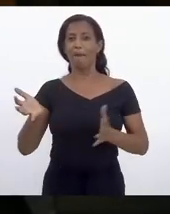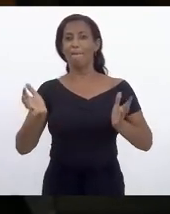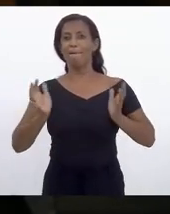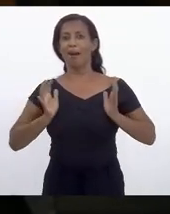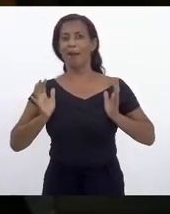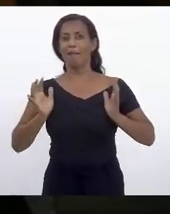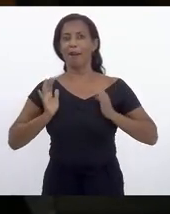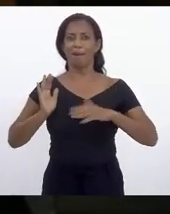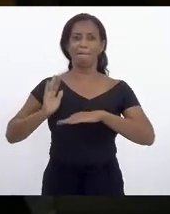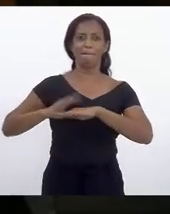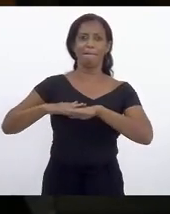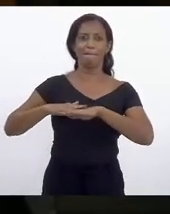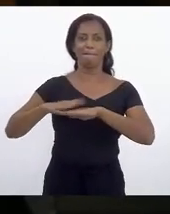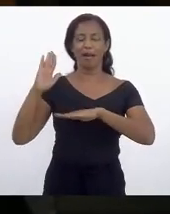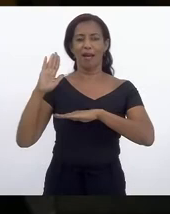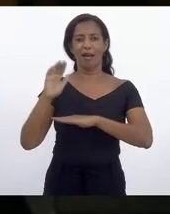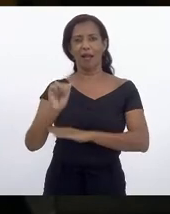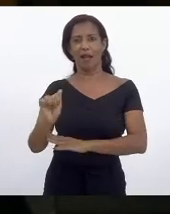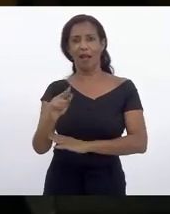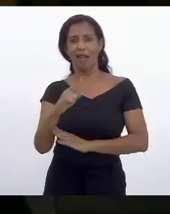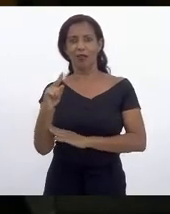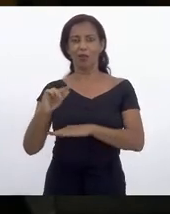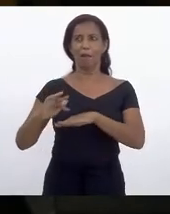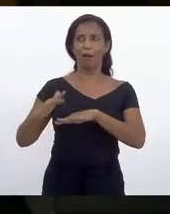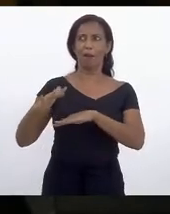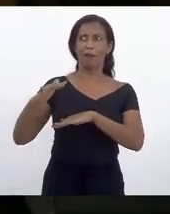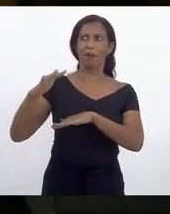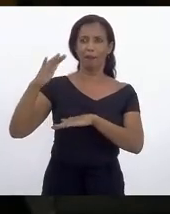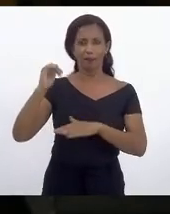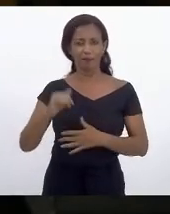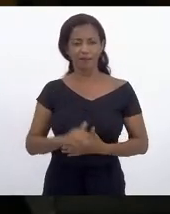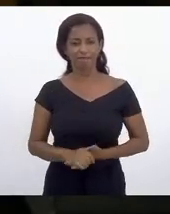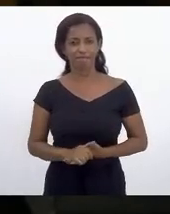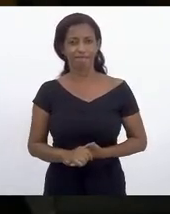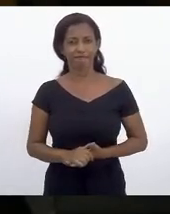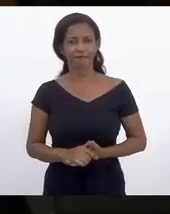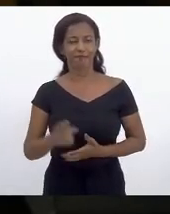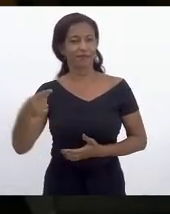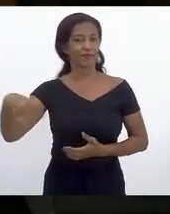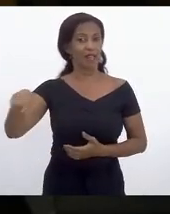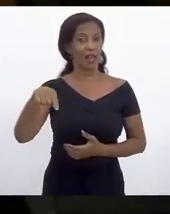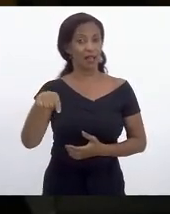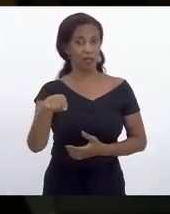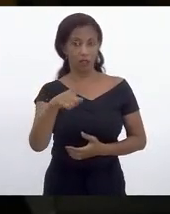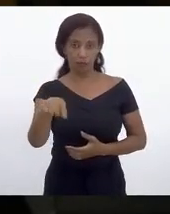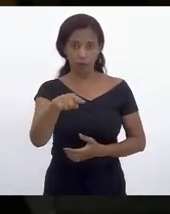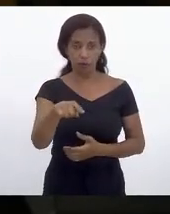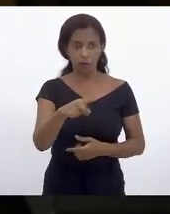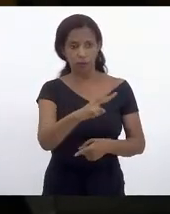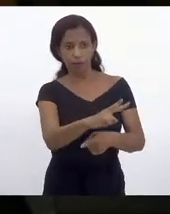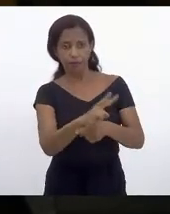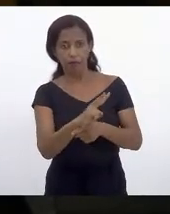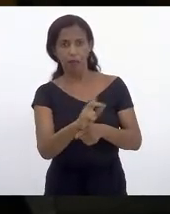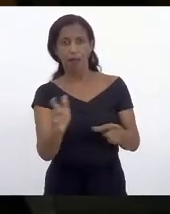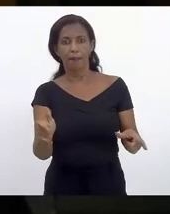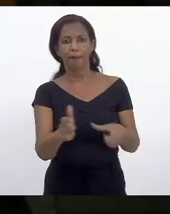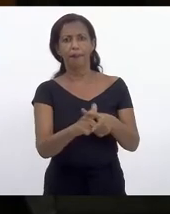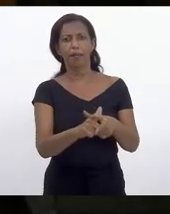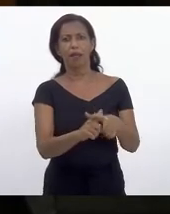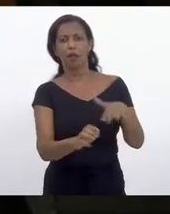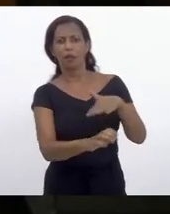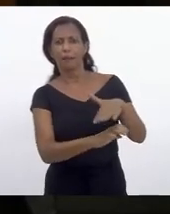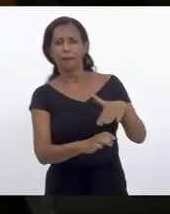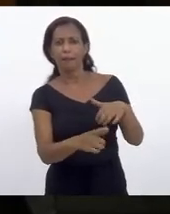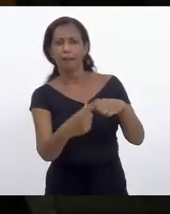são. Suas ações subiram. Aqueles que tomam emprestado, que são os pequenos